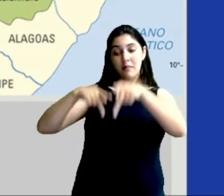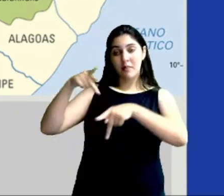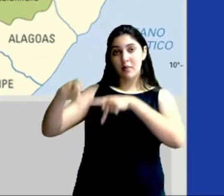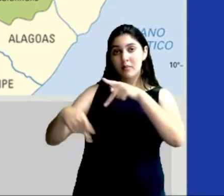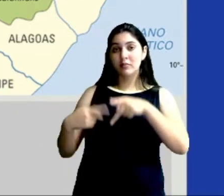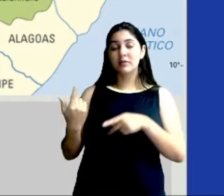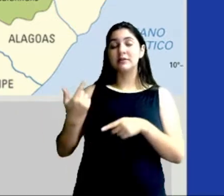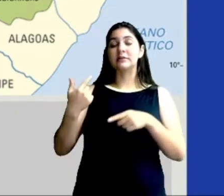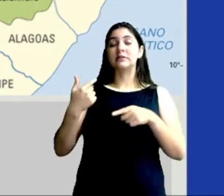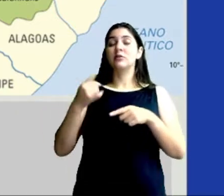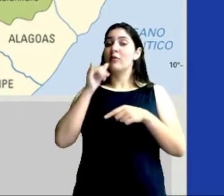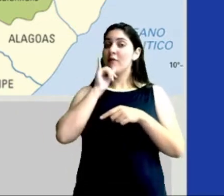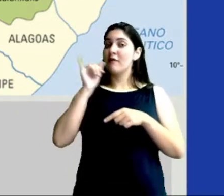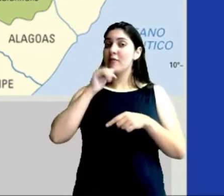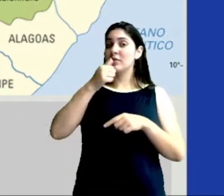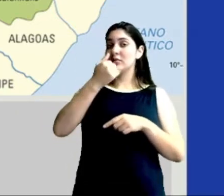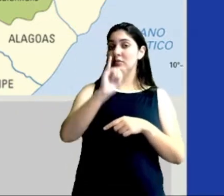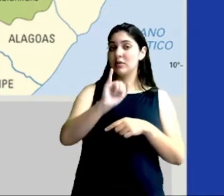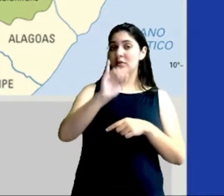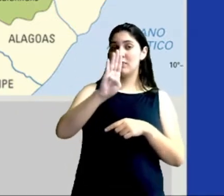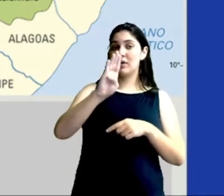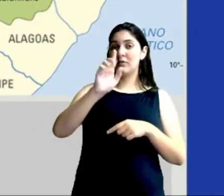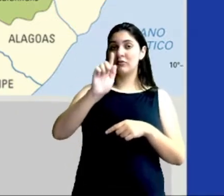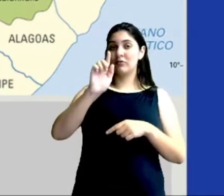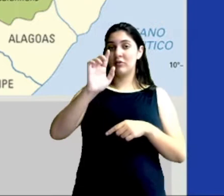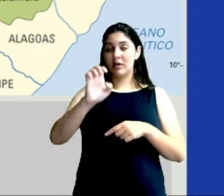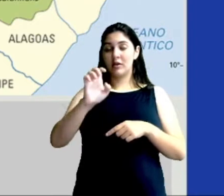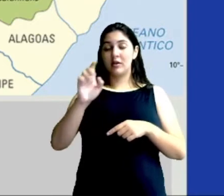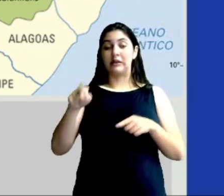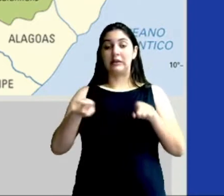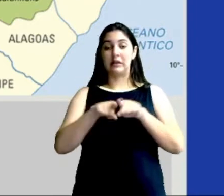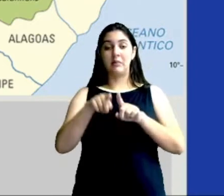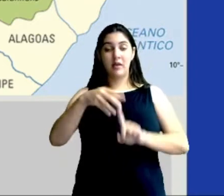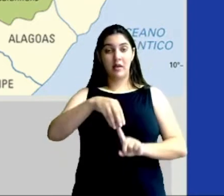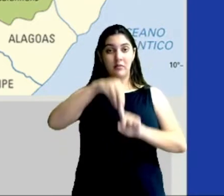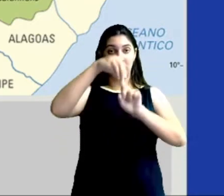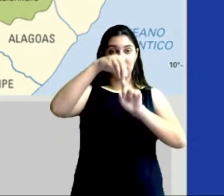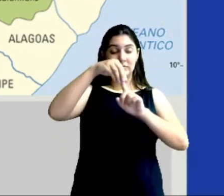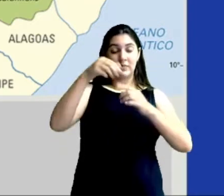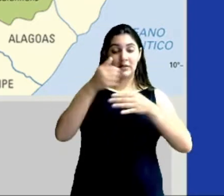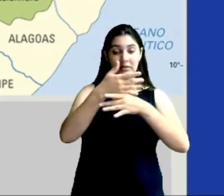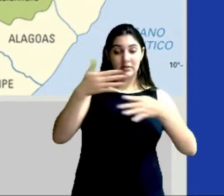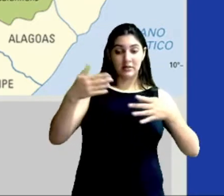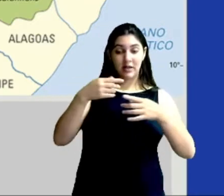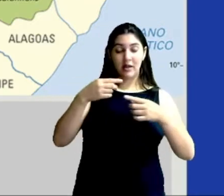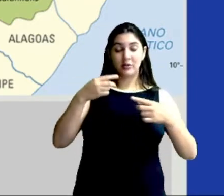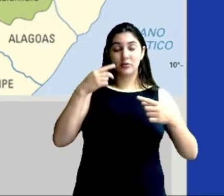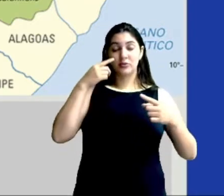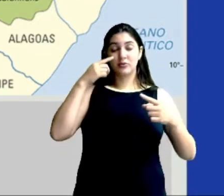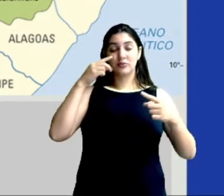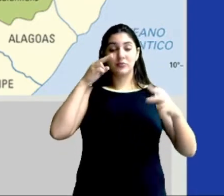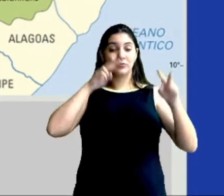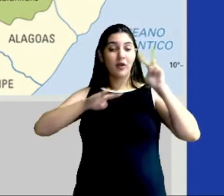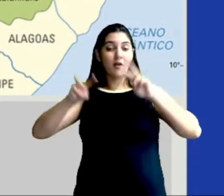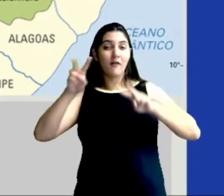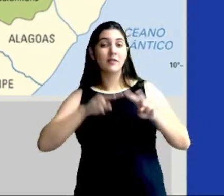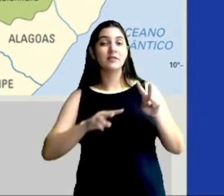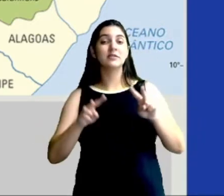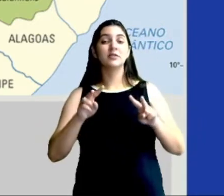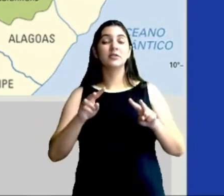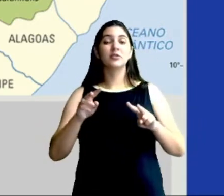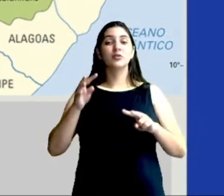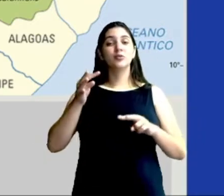o IBGE, as principais cidades do ponto de vista turístico, do ponto